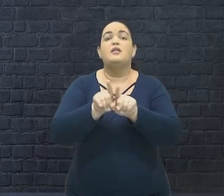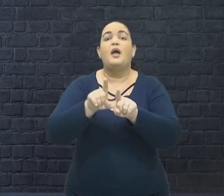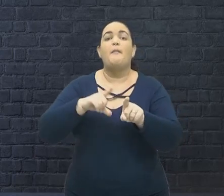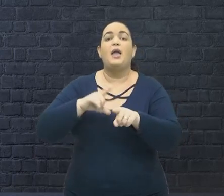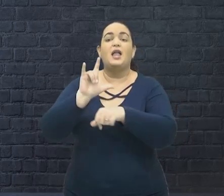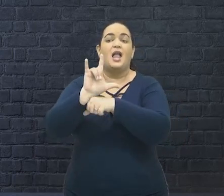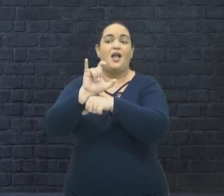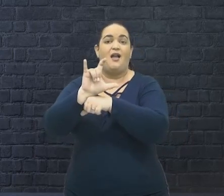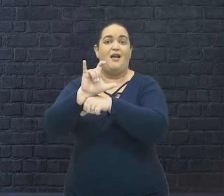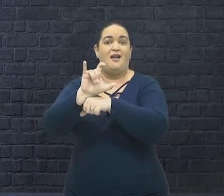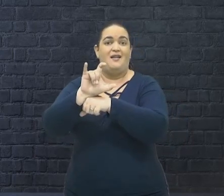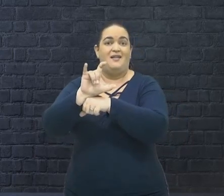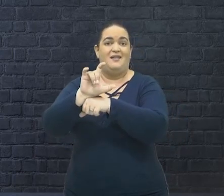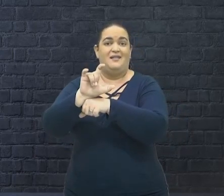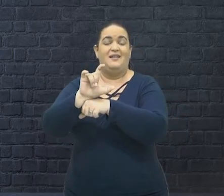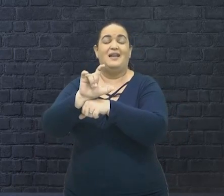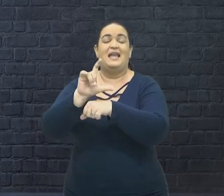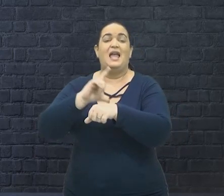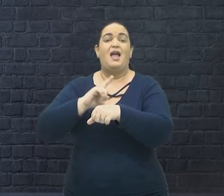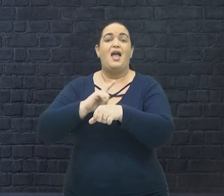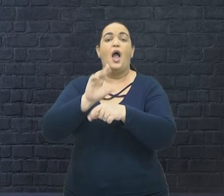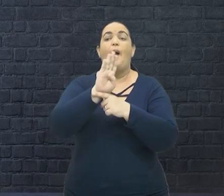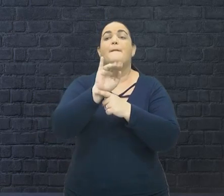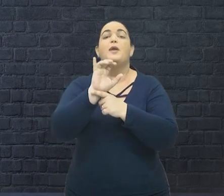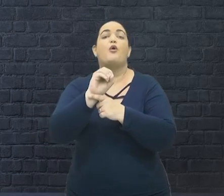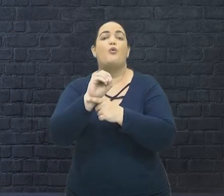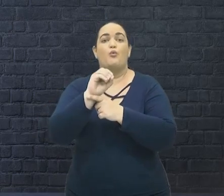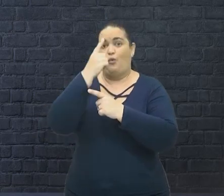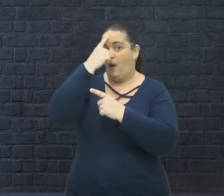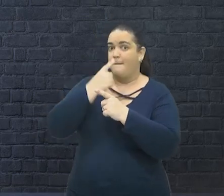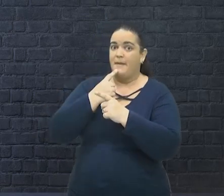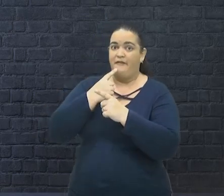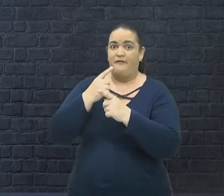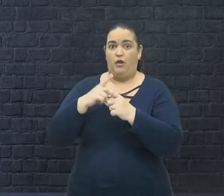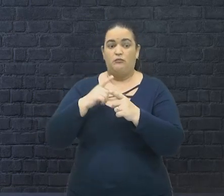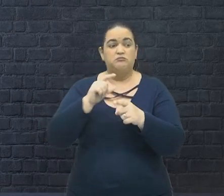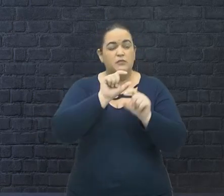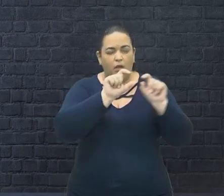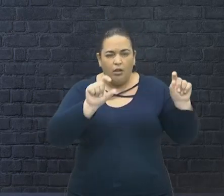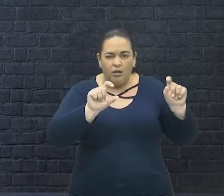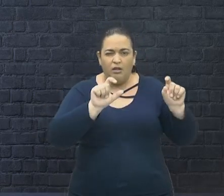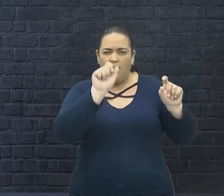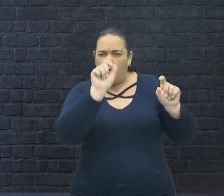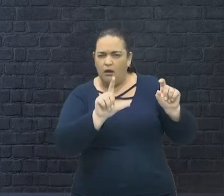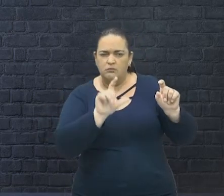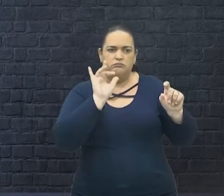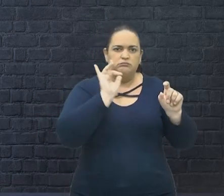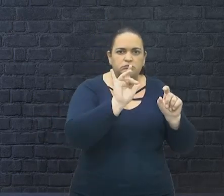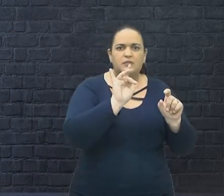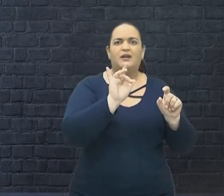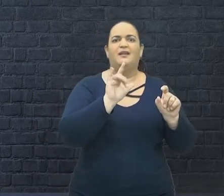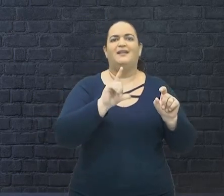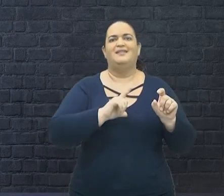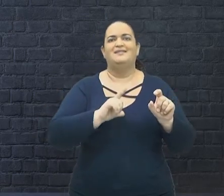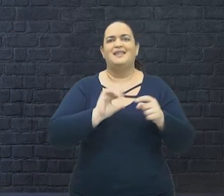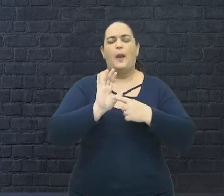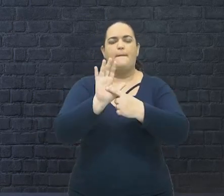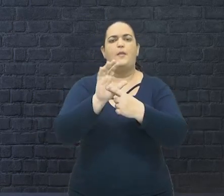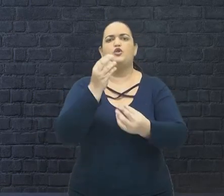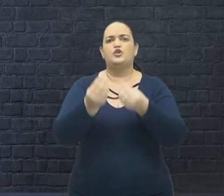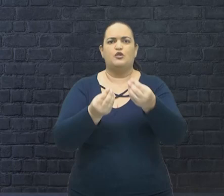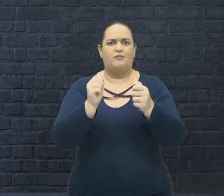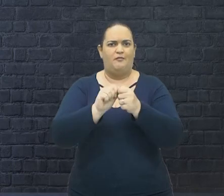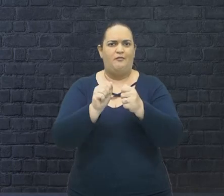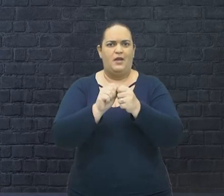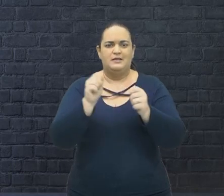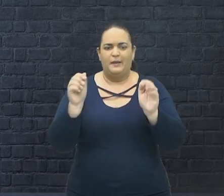no Instagram, na bio do Instagram do Aula em Casa, vocês têm todas as datas, critérios, e